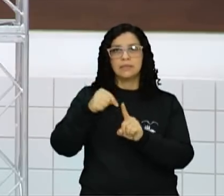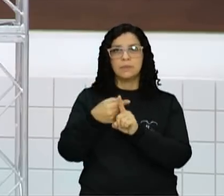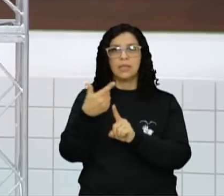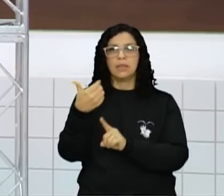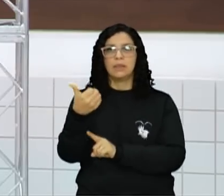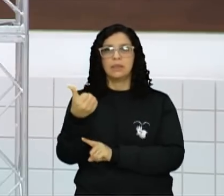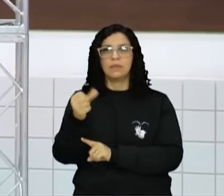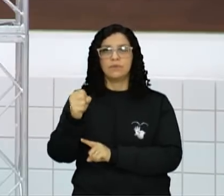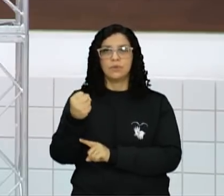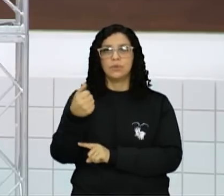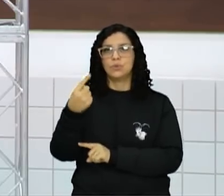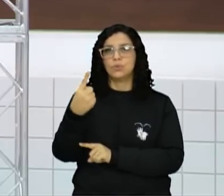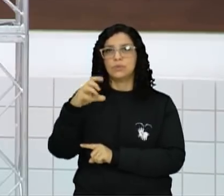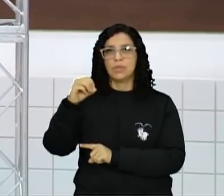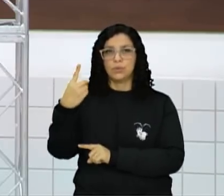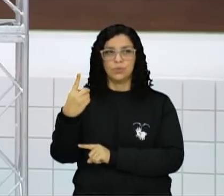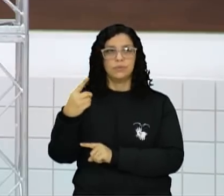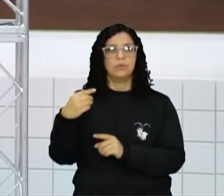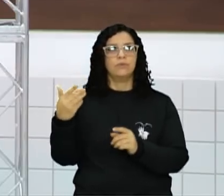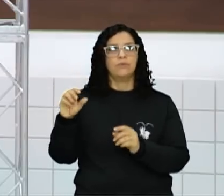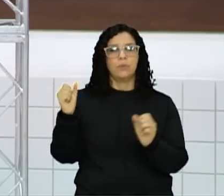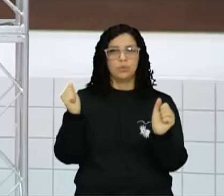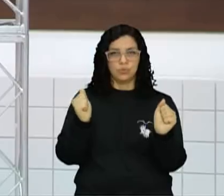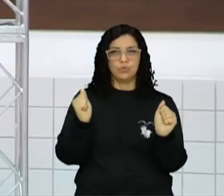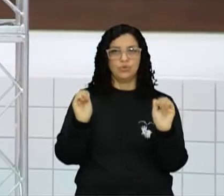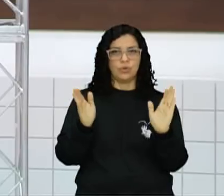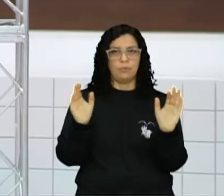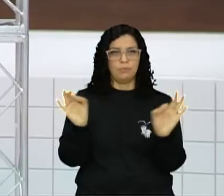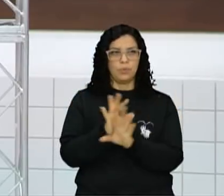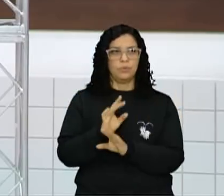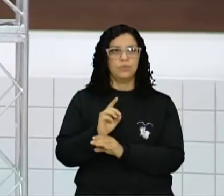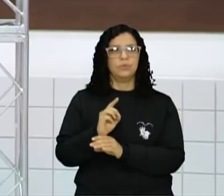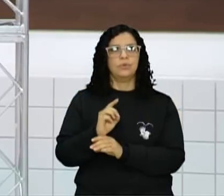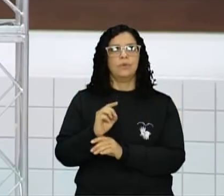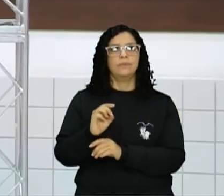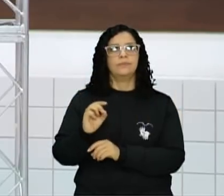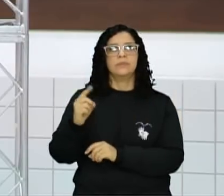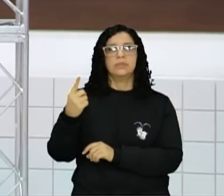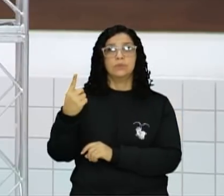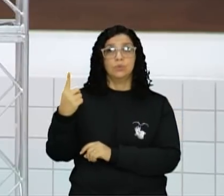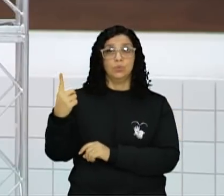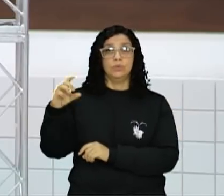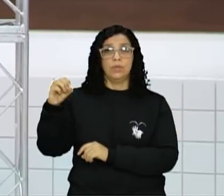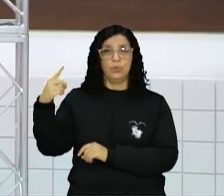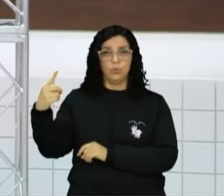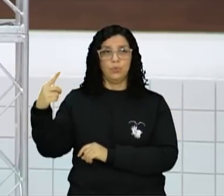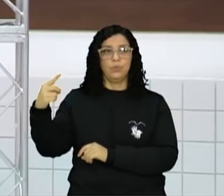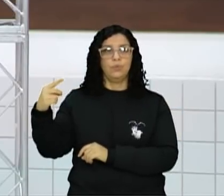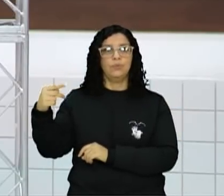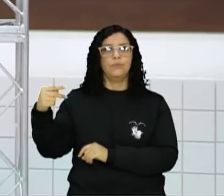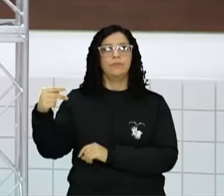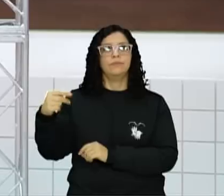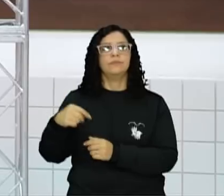98 vai ficar 101. Então, eu vou colocar aqui do ladinho, ó. 3 mais 98 fica 101